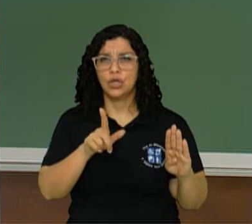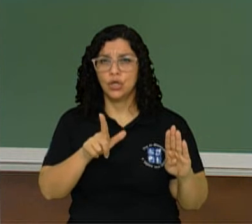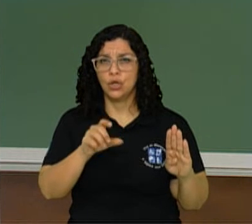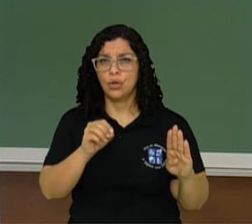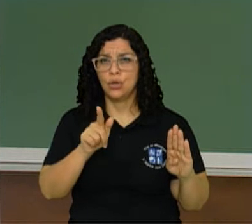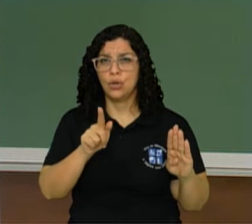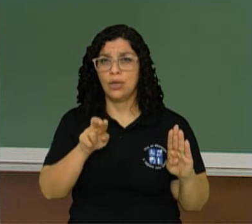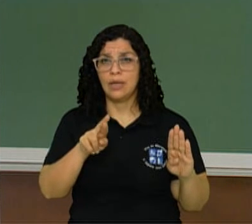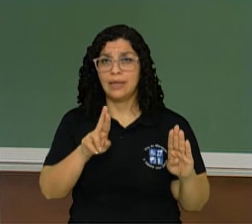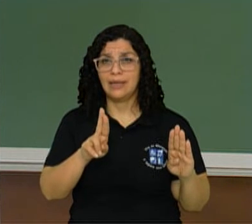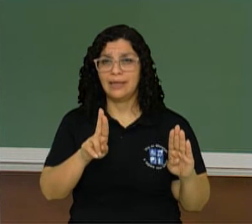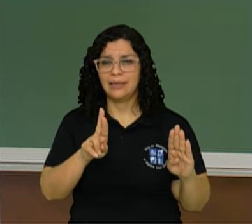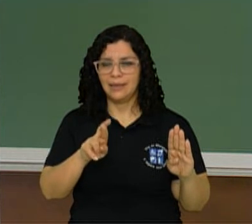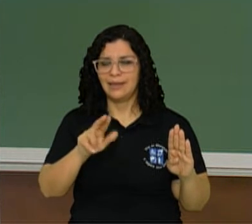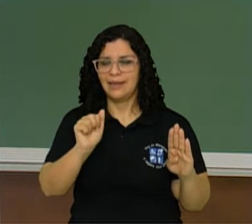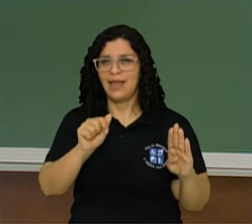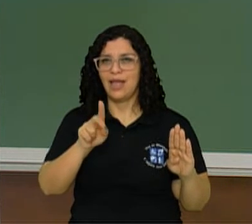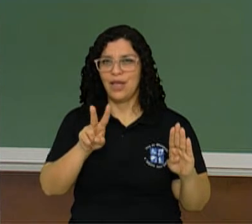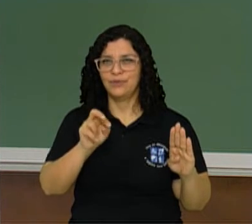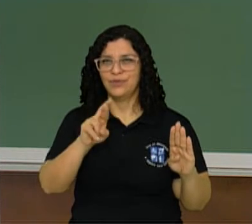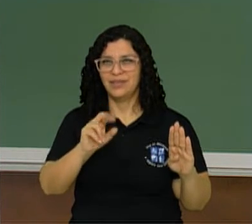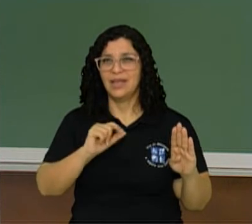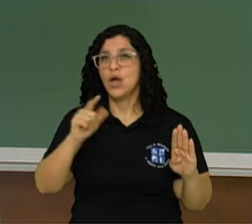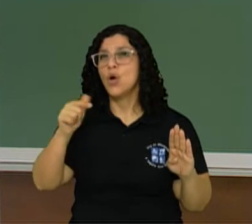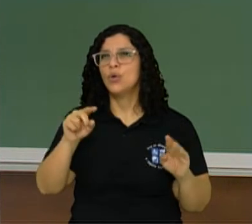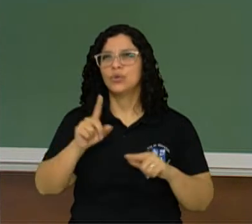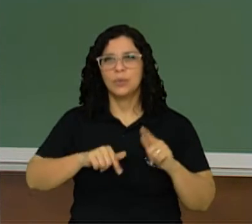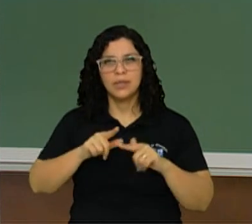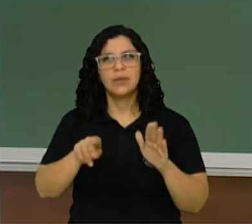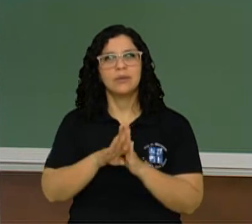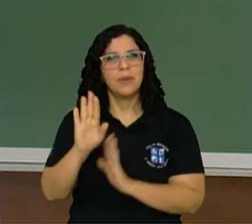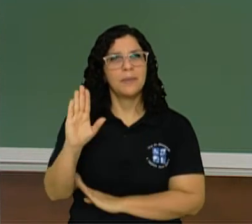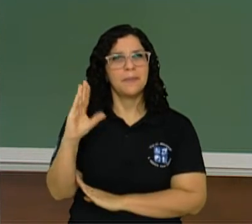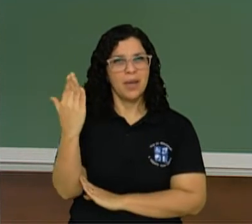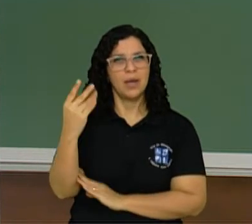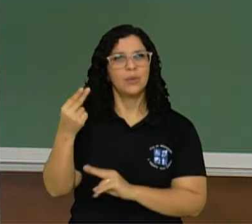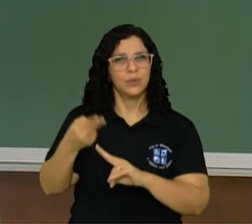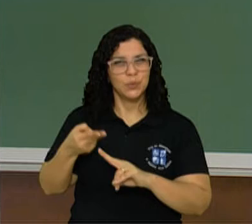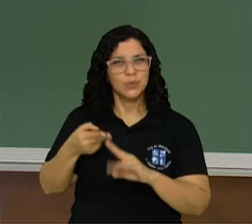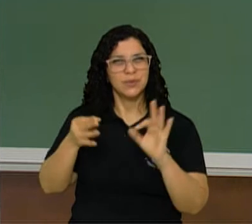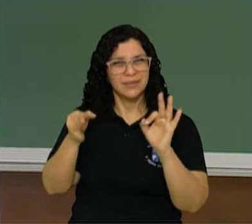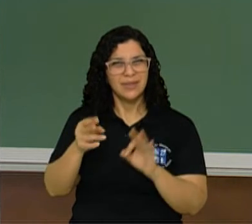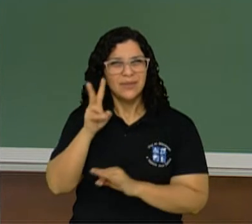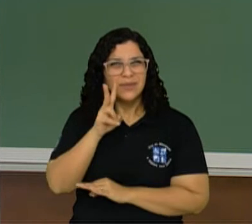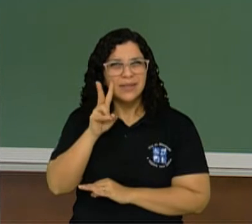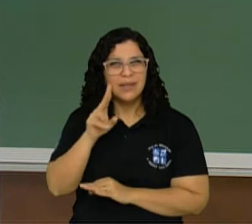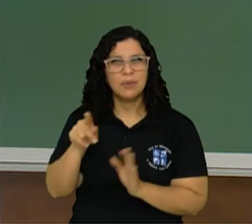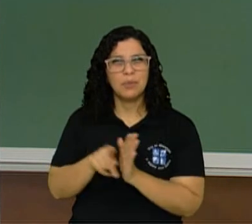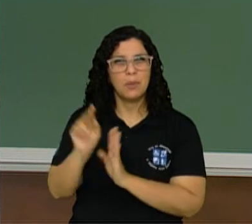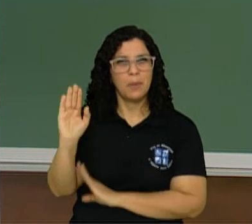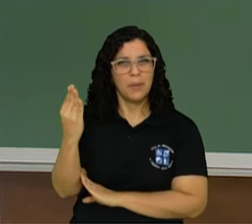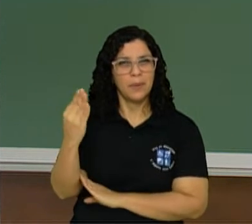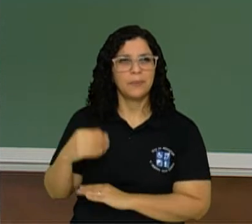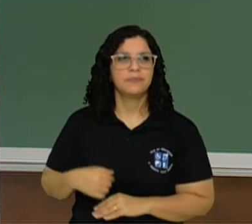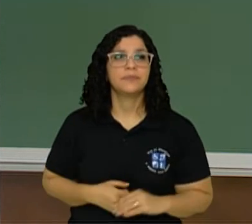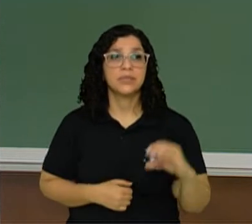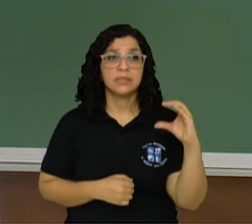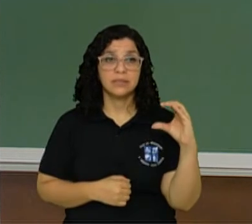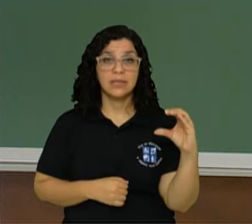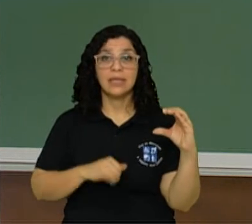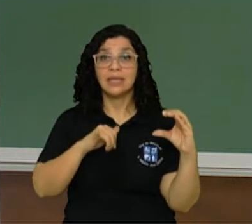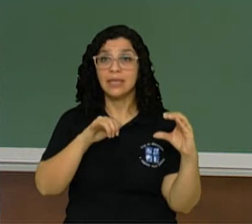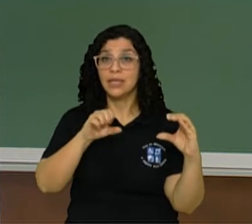A xilogravura ela é uma outra forma de se fazer gravura, né? Se usa as matrizes de madeira.